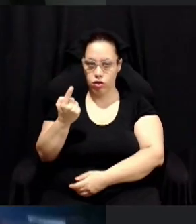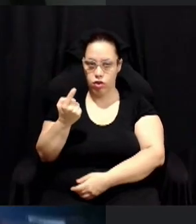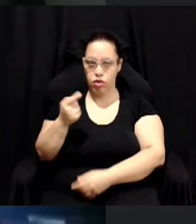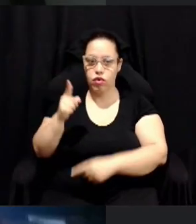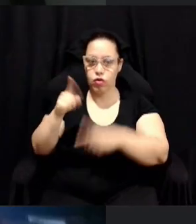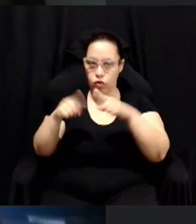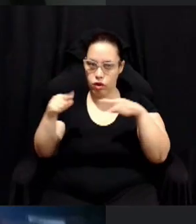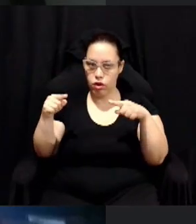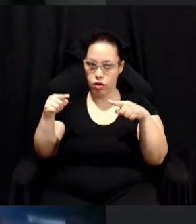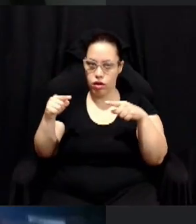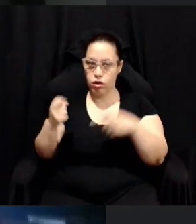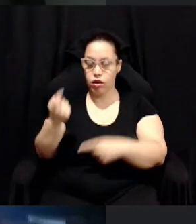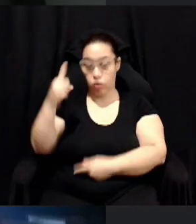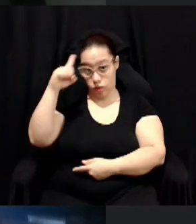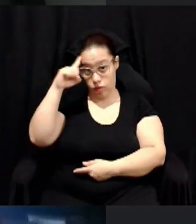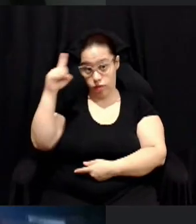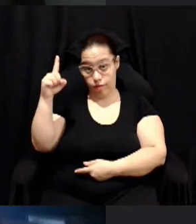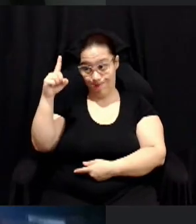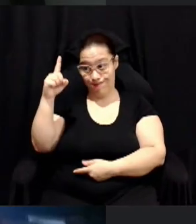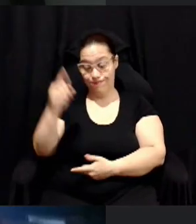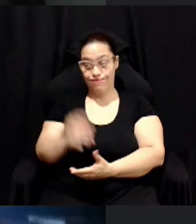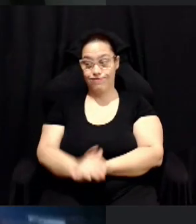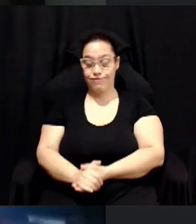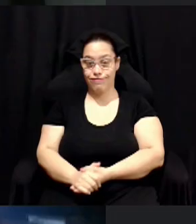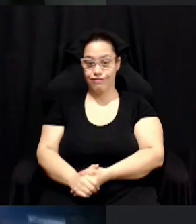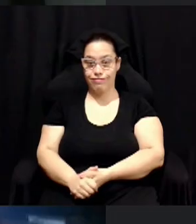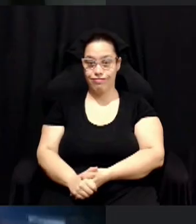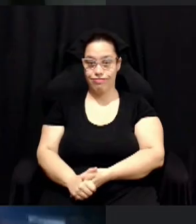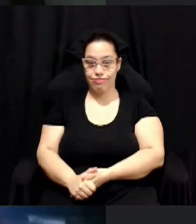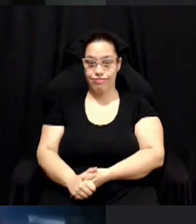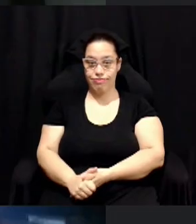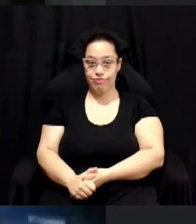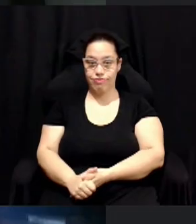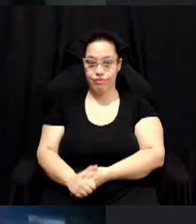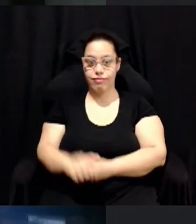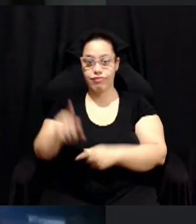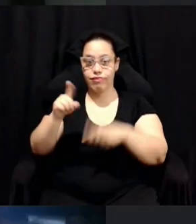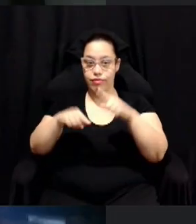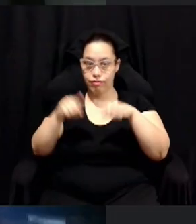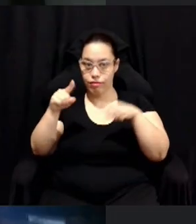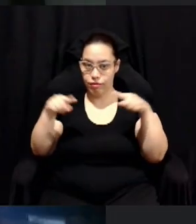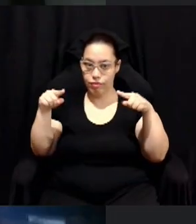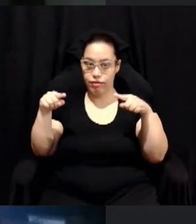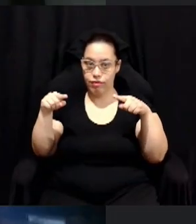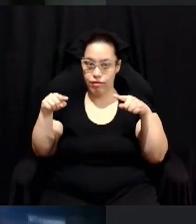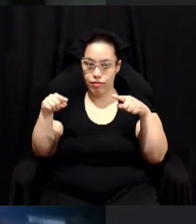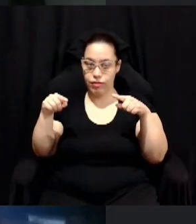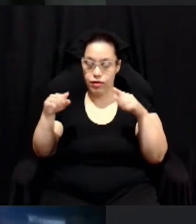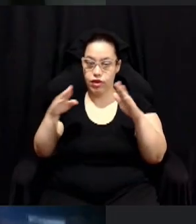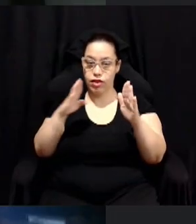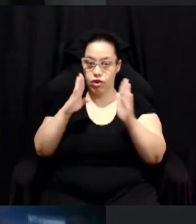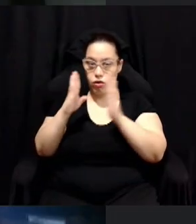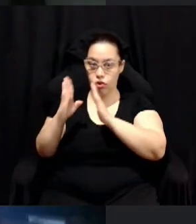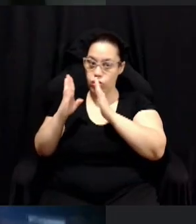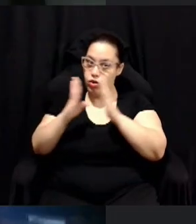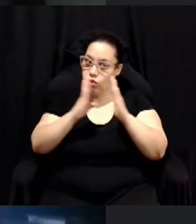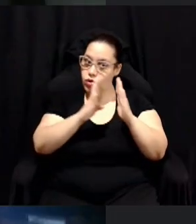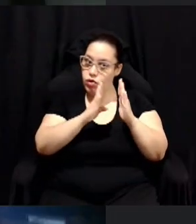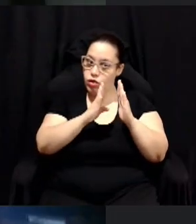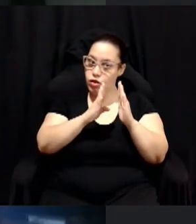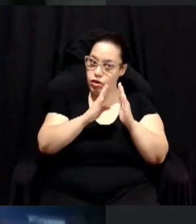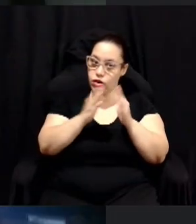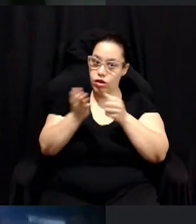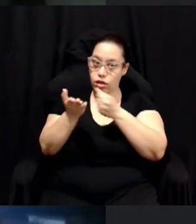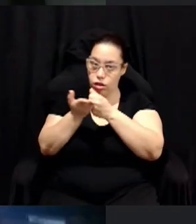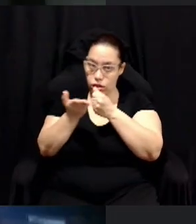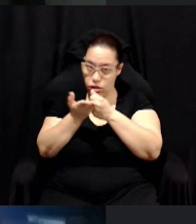uma vez por dia. Então, a doença de Parkinson, dependendo do estágio, porque ela tem vários estágios, mas em estágios intermediários,